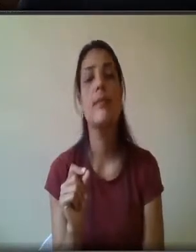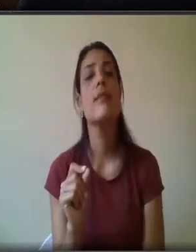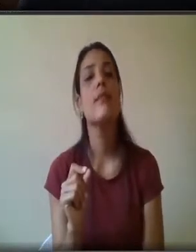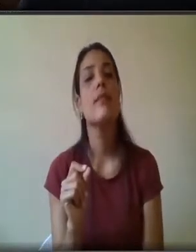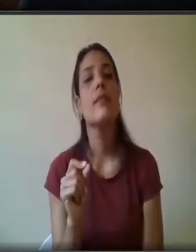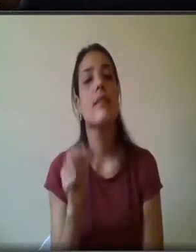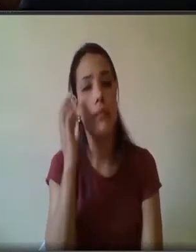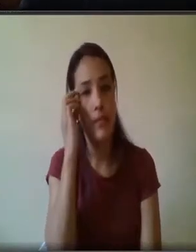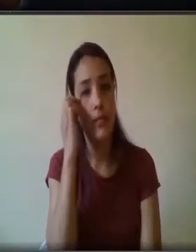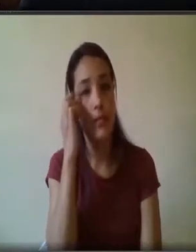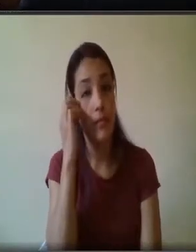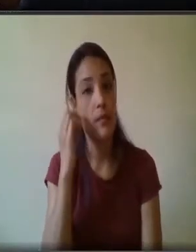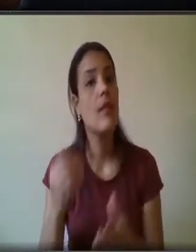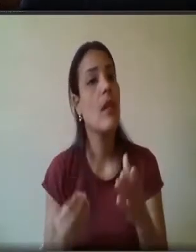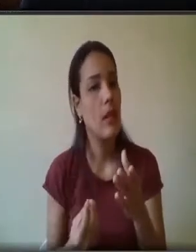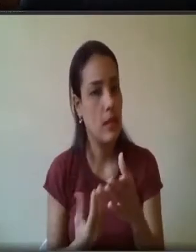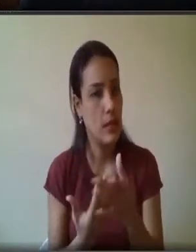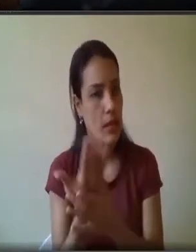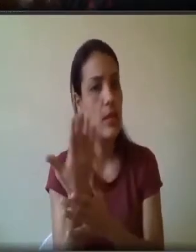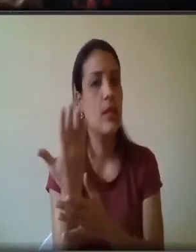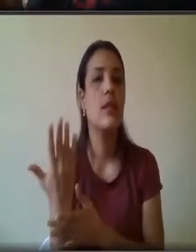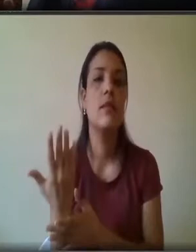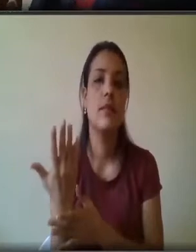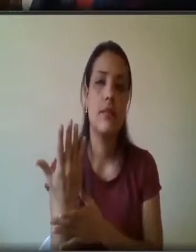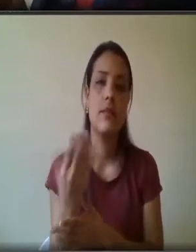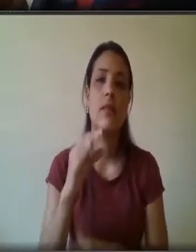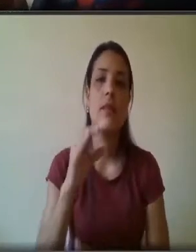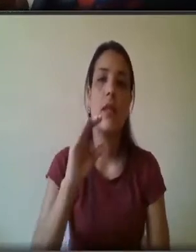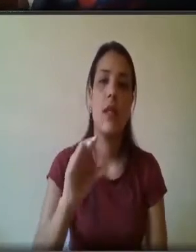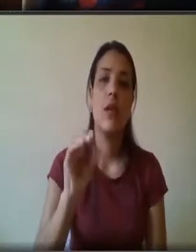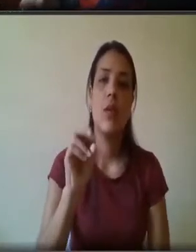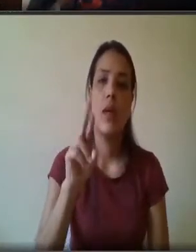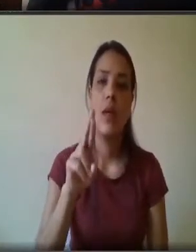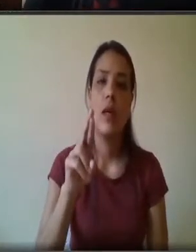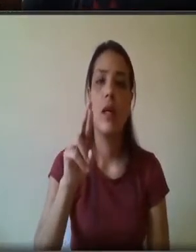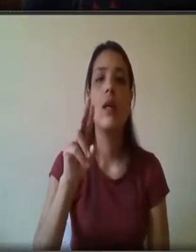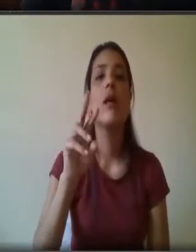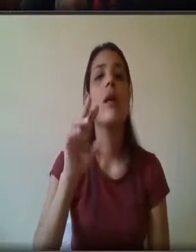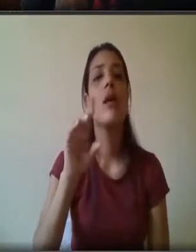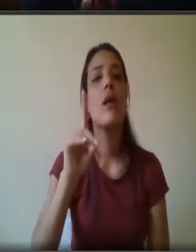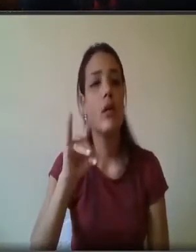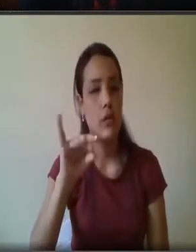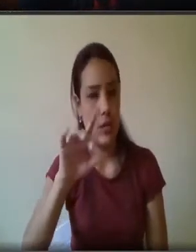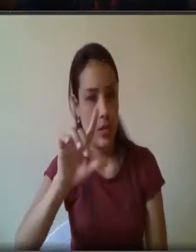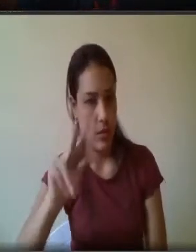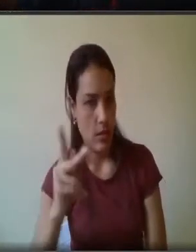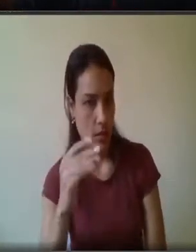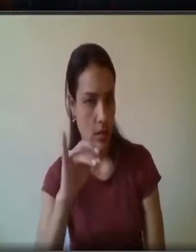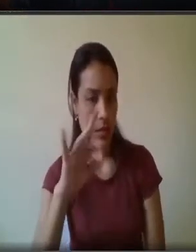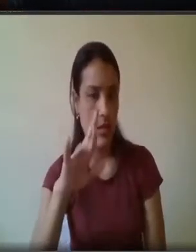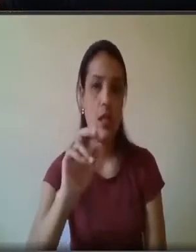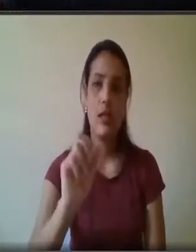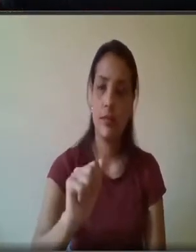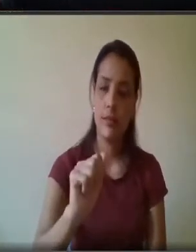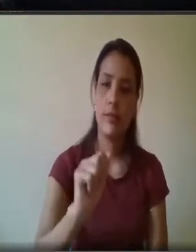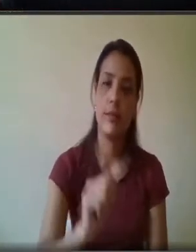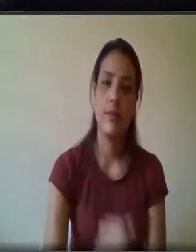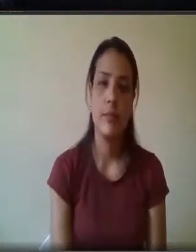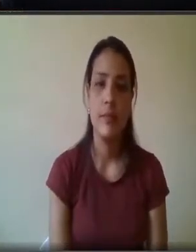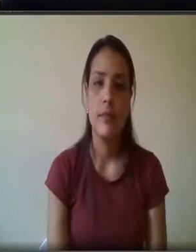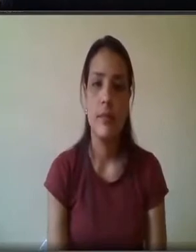montanhosa no meio do Oceano Atlântico. Eu tenho isso acontecendo tanto no Mesoatlântico como